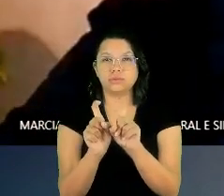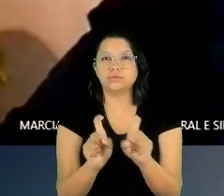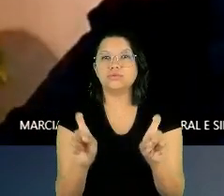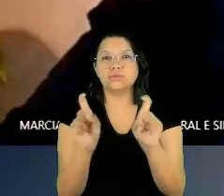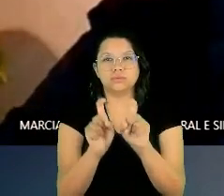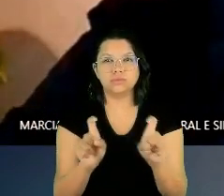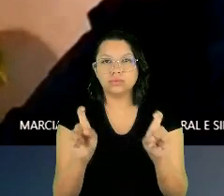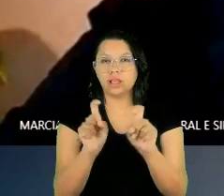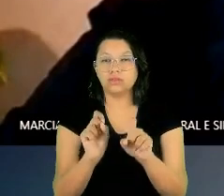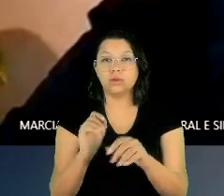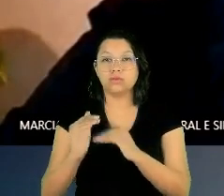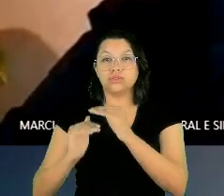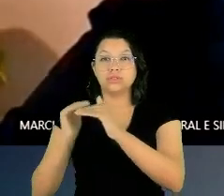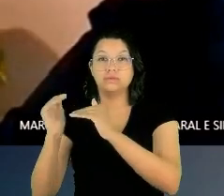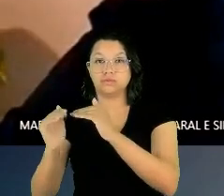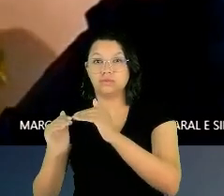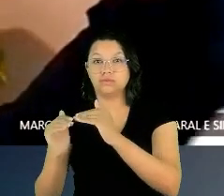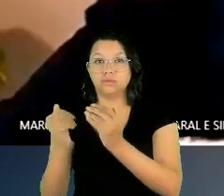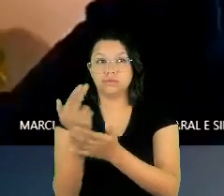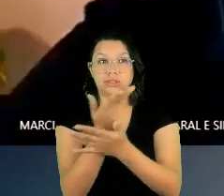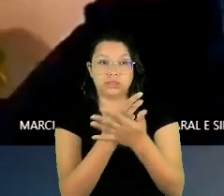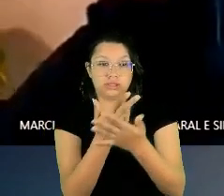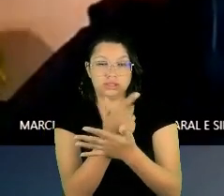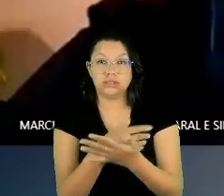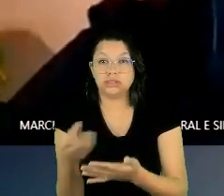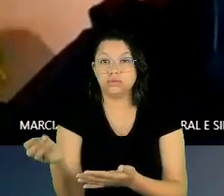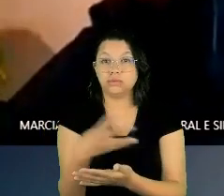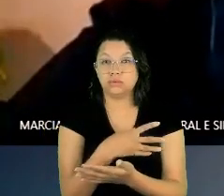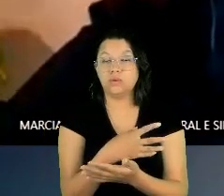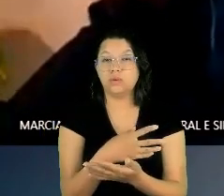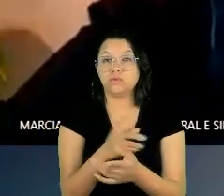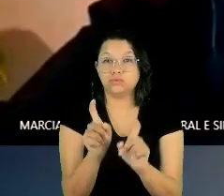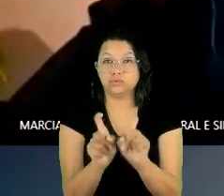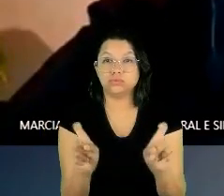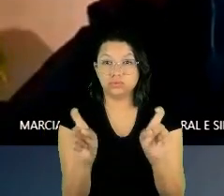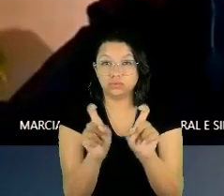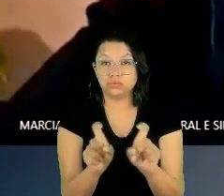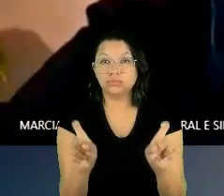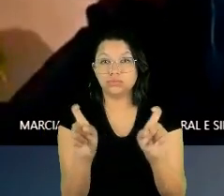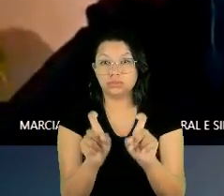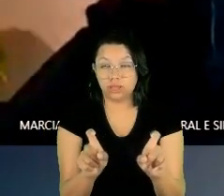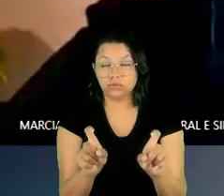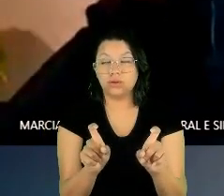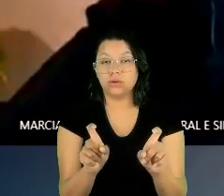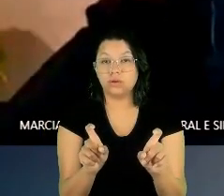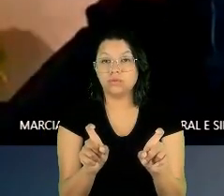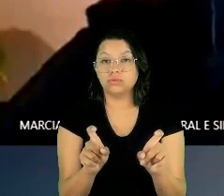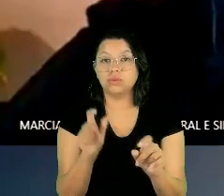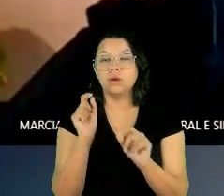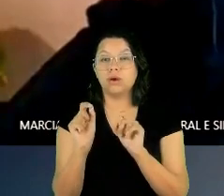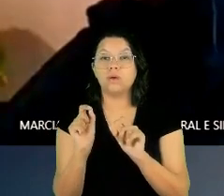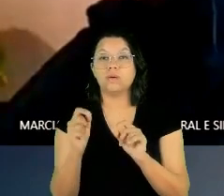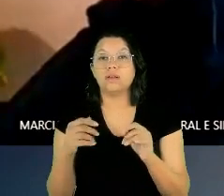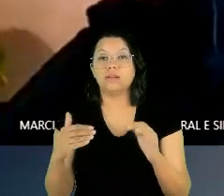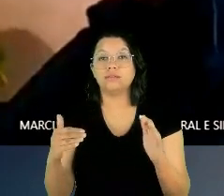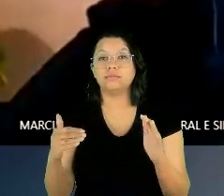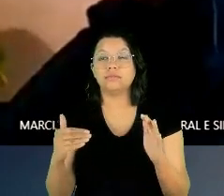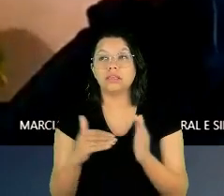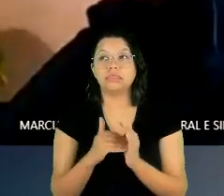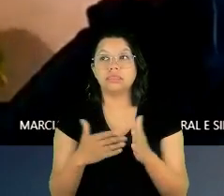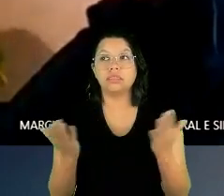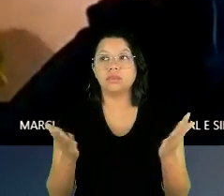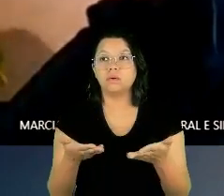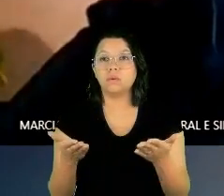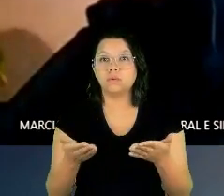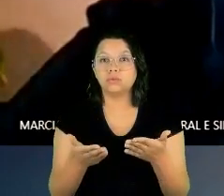dos computadores. Ele desenvolveu a arquitetura moderna dos computadores, saiu da cabeça dele o que a gente até